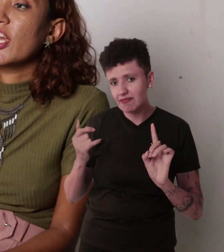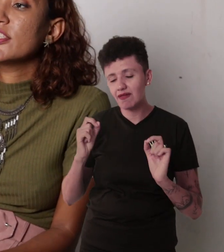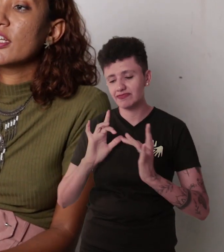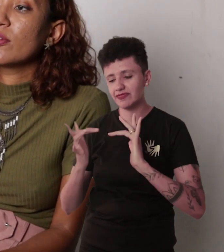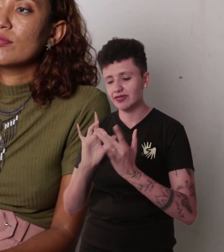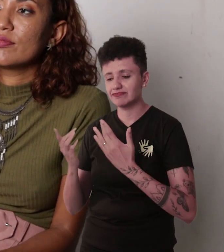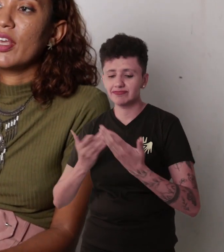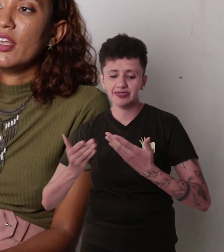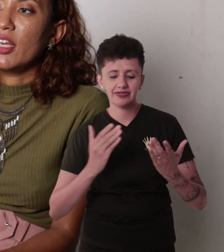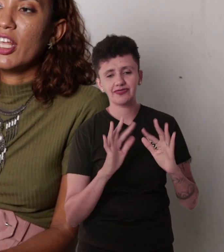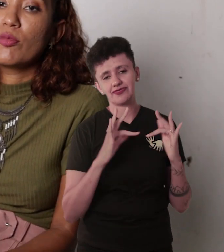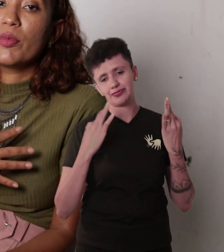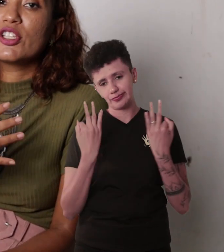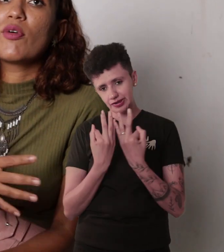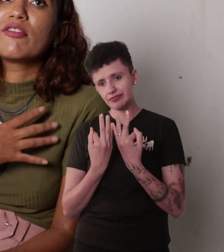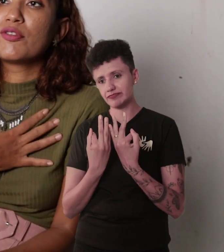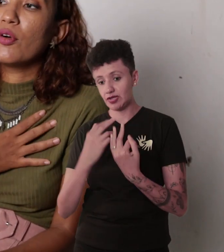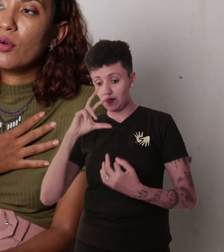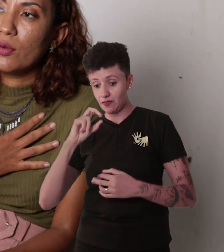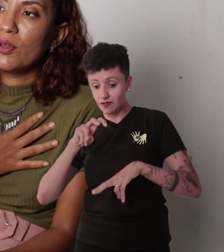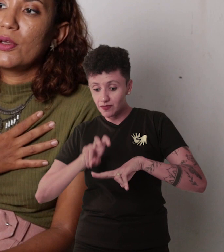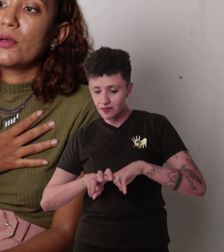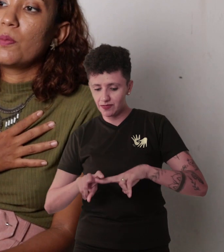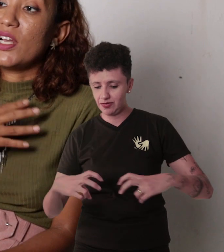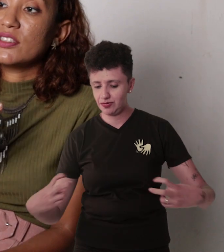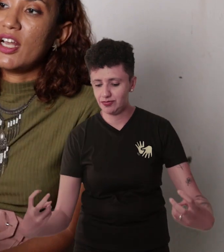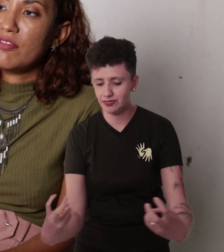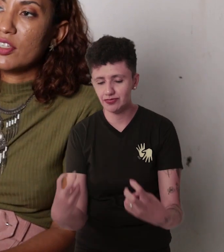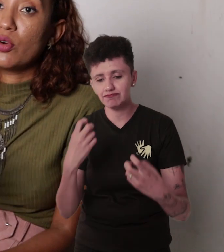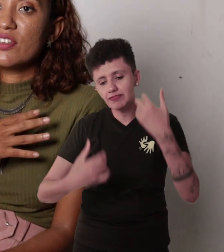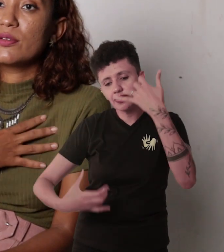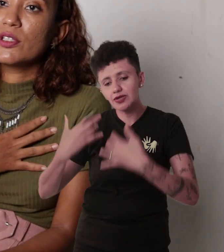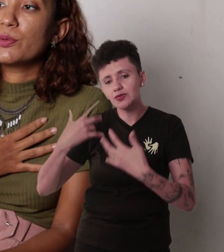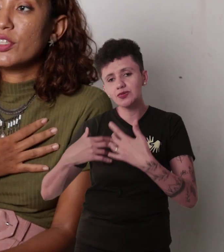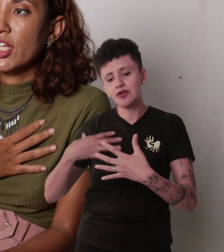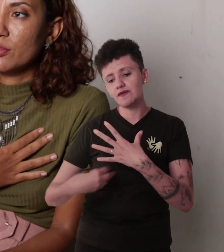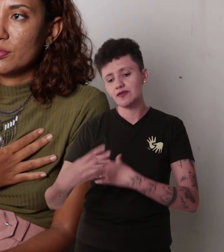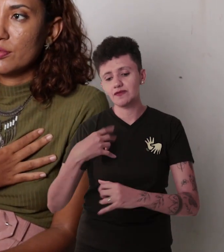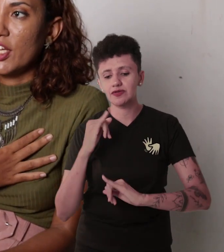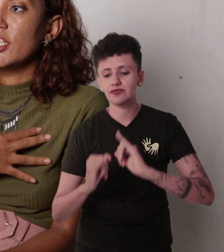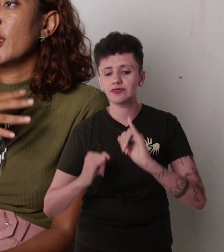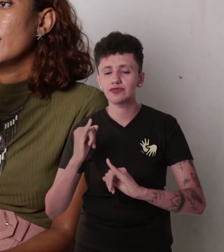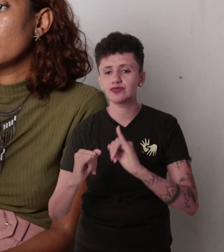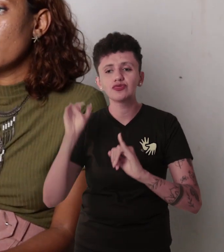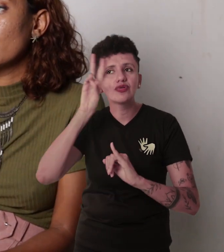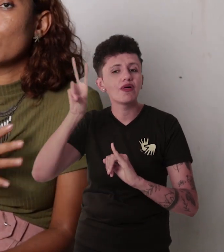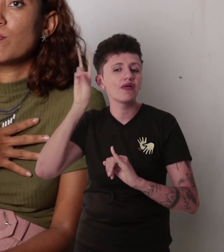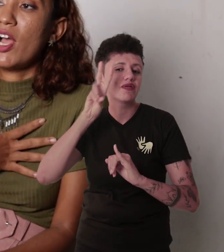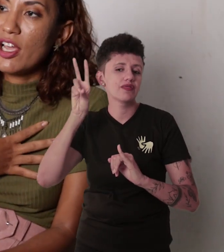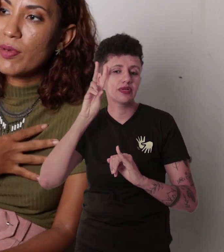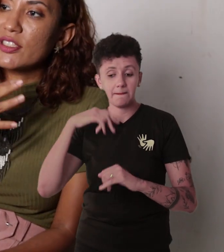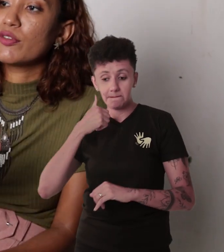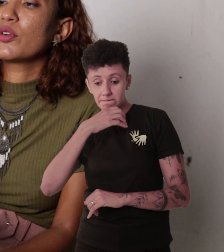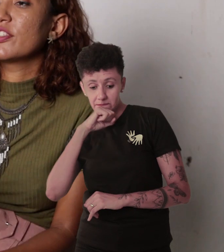momento de interação, né? Ali era um momento que um avô passava conhecimentos para um neto. Ali era o momento